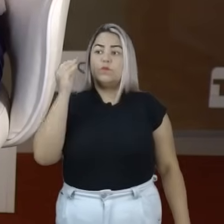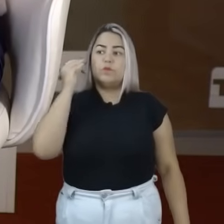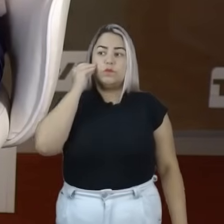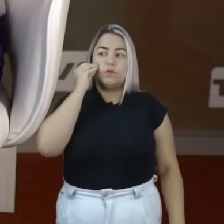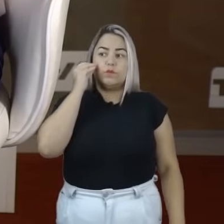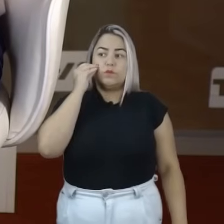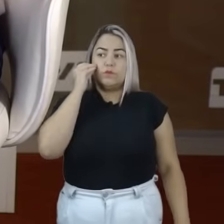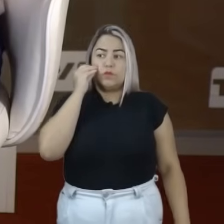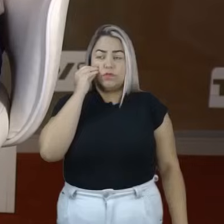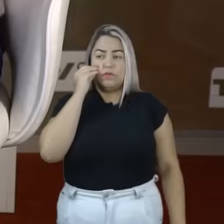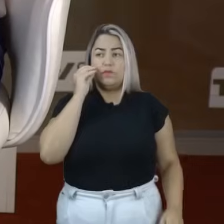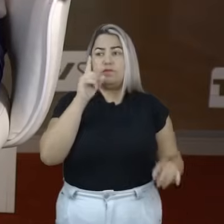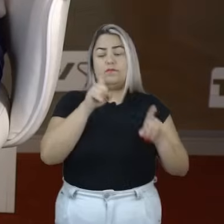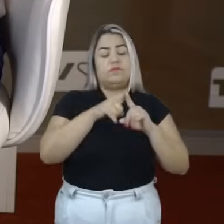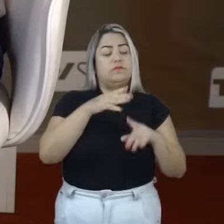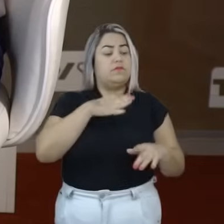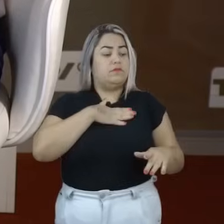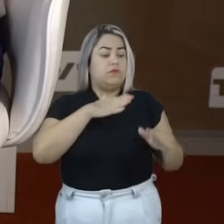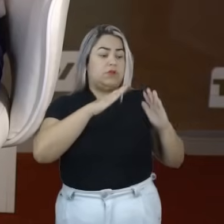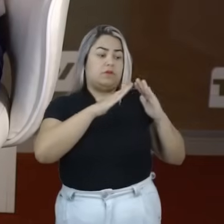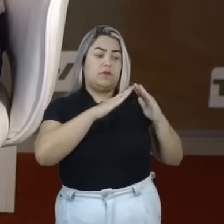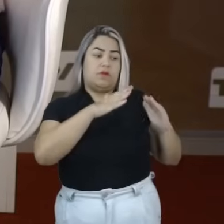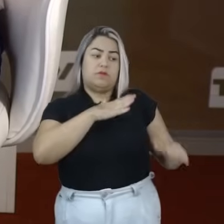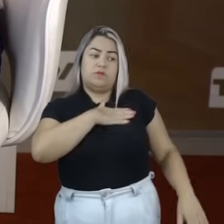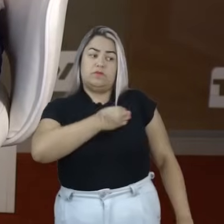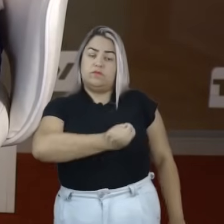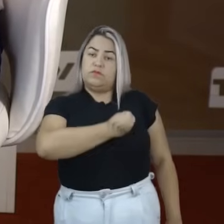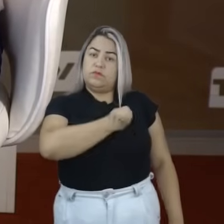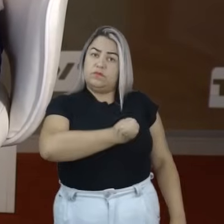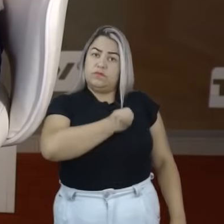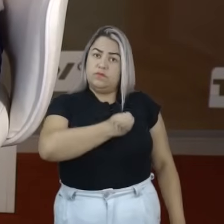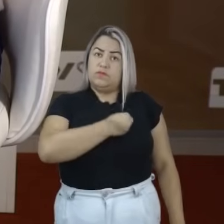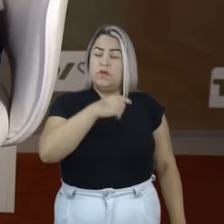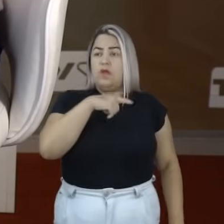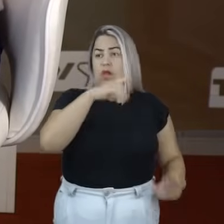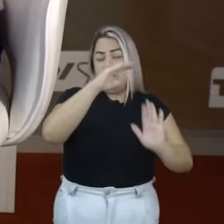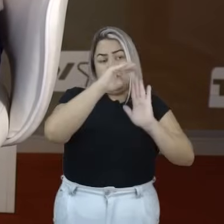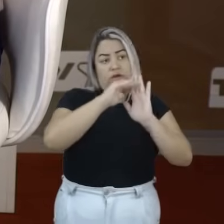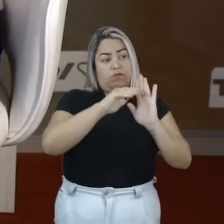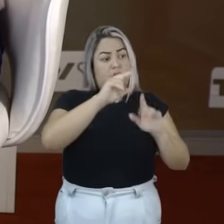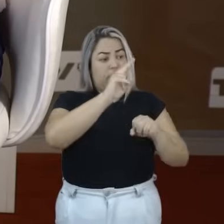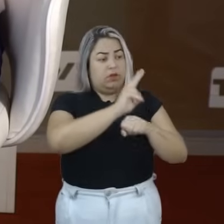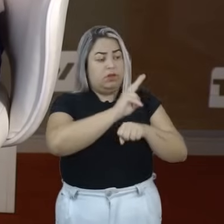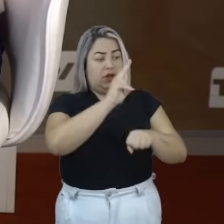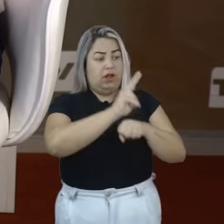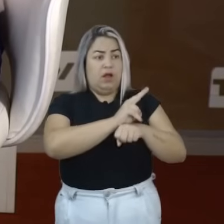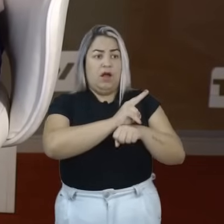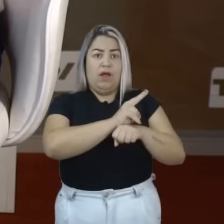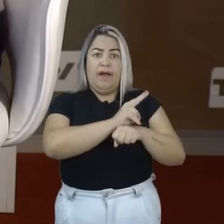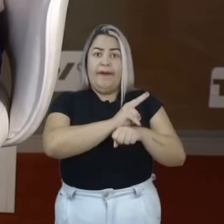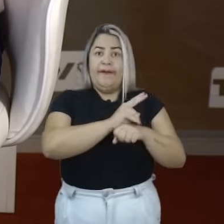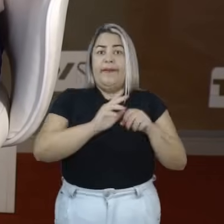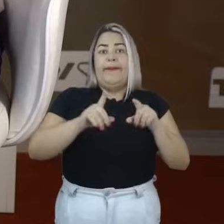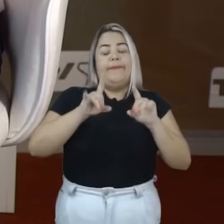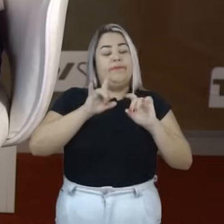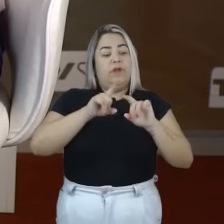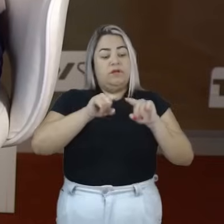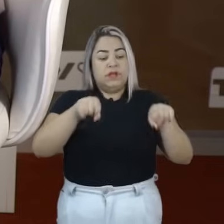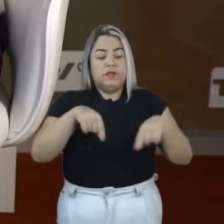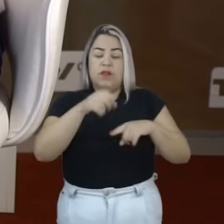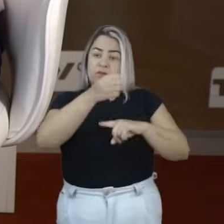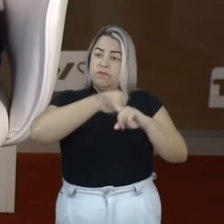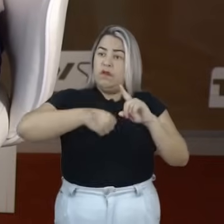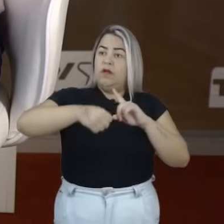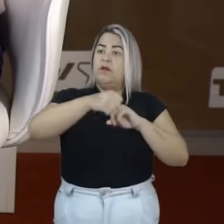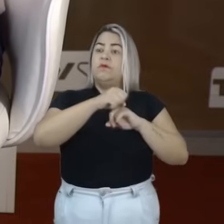ali o Minha Casa Minha Vida, como é que a gente trabalha? Ter ali o programa de proteção básica ou especial na área social. Como é que